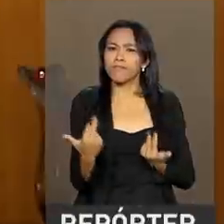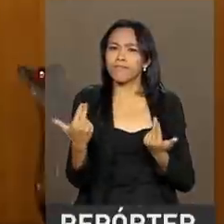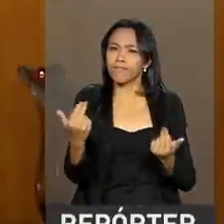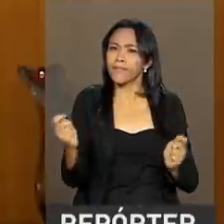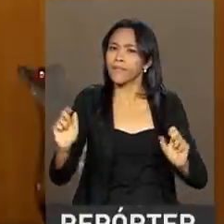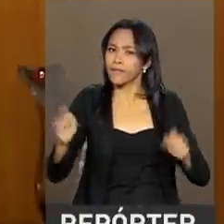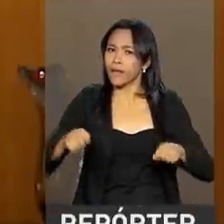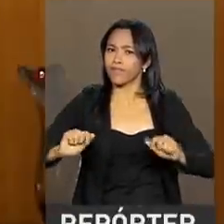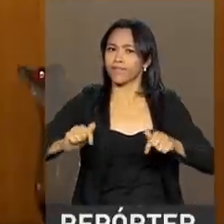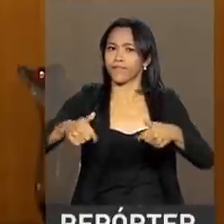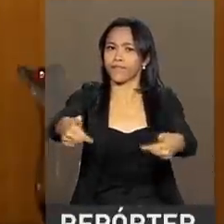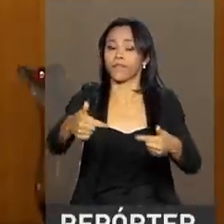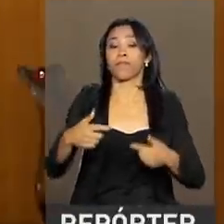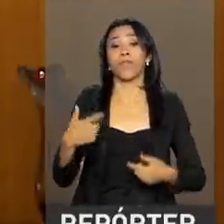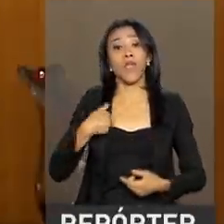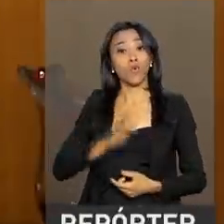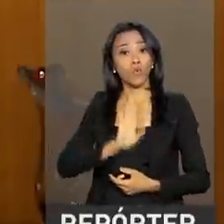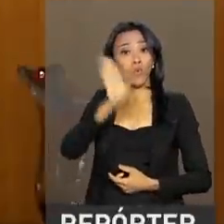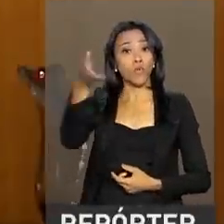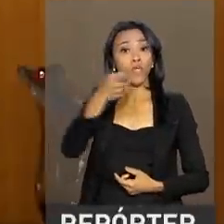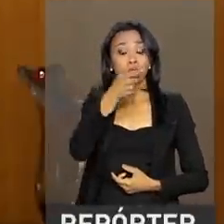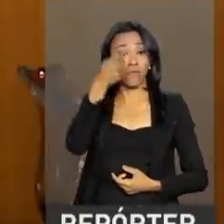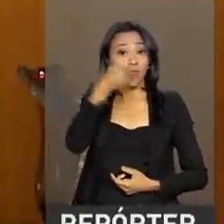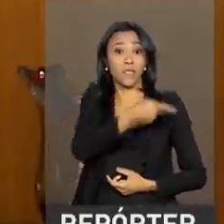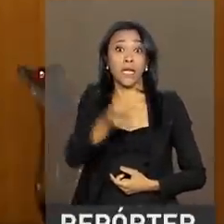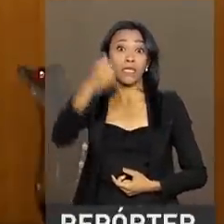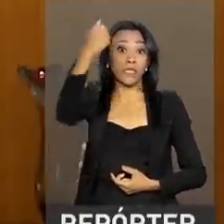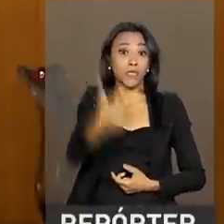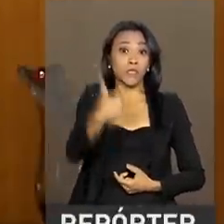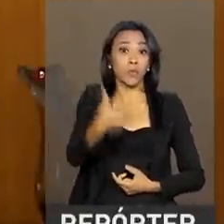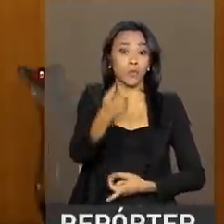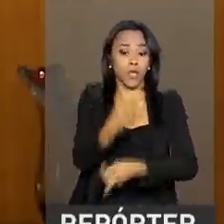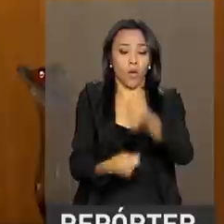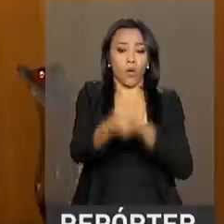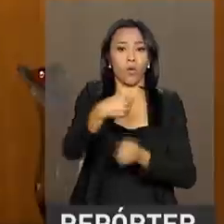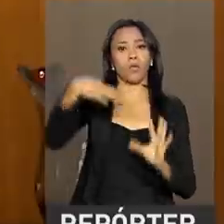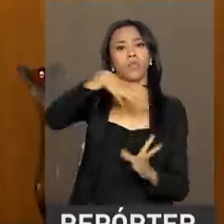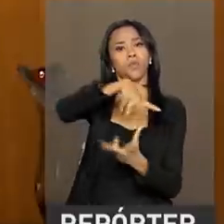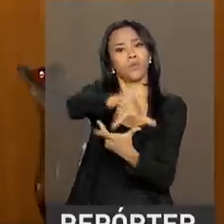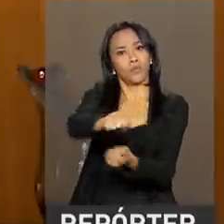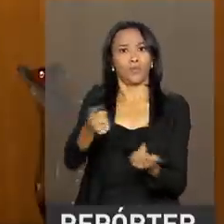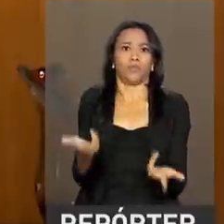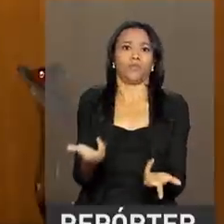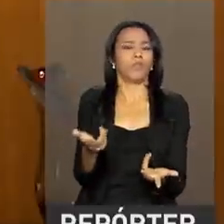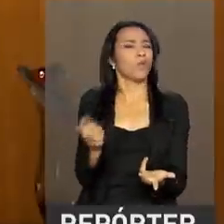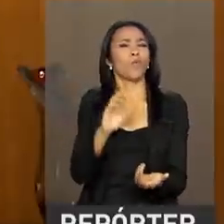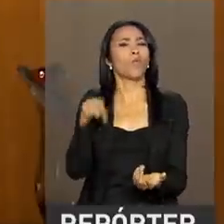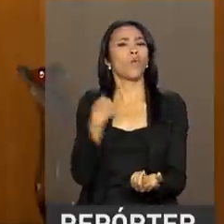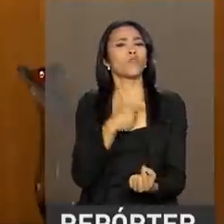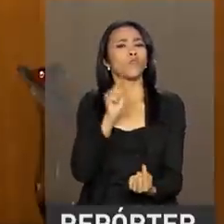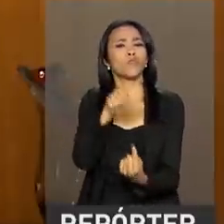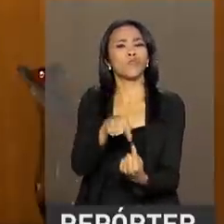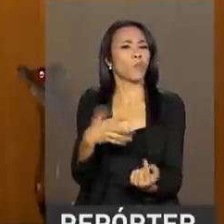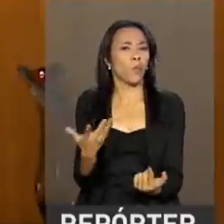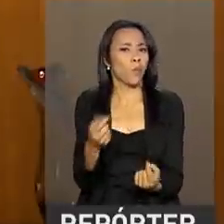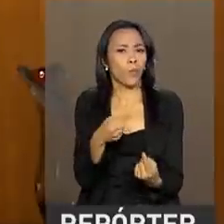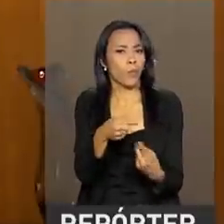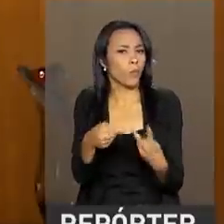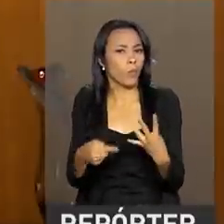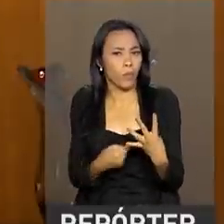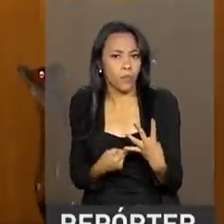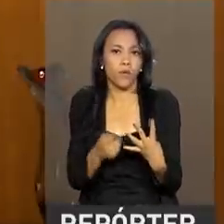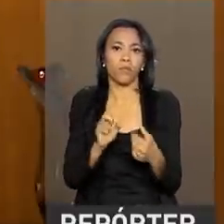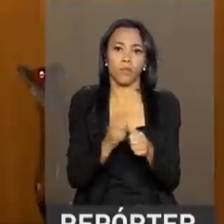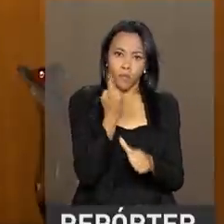estou indo visitar a segunda maior economia do mundo e qual é o nosso objetivo primeiro queremos